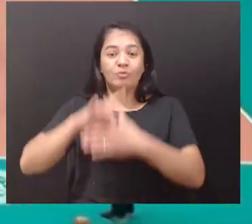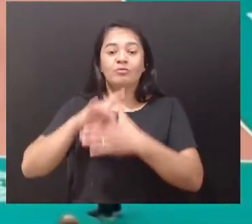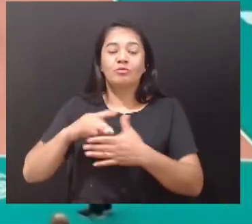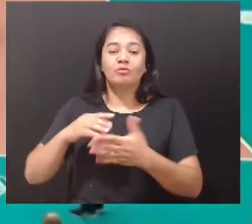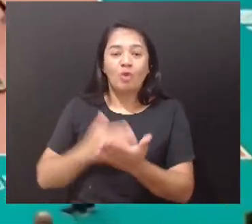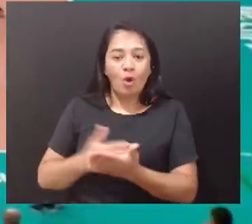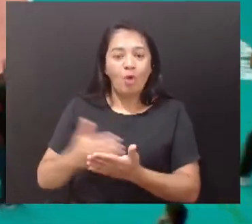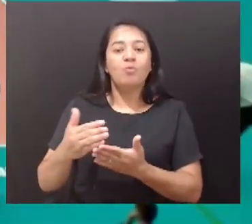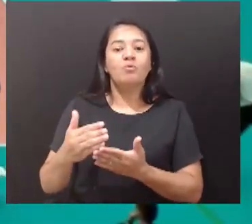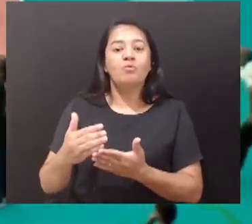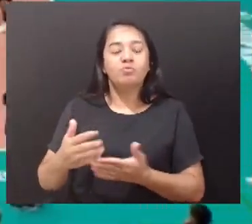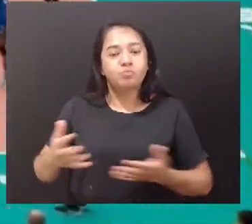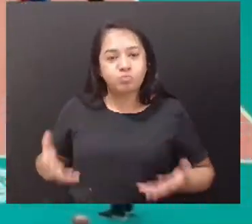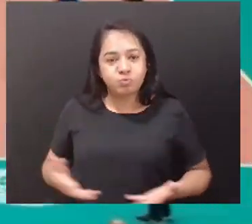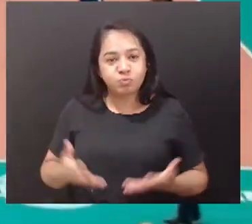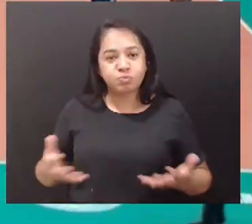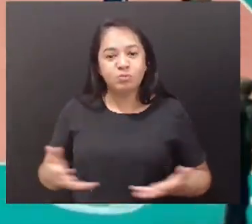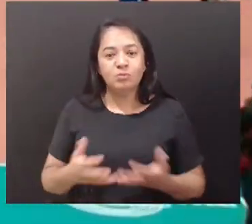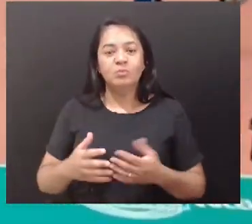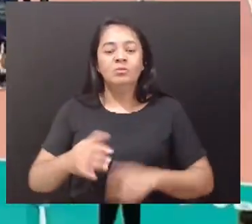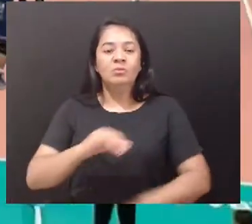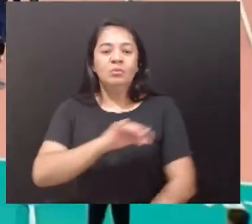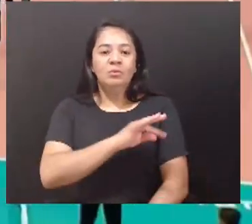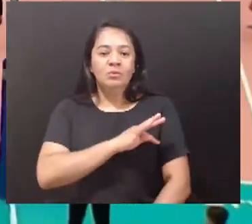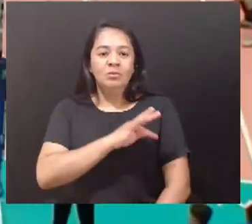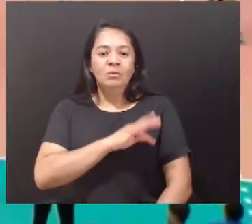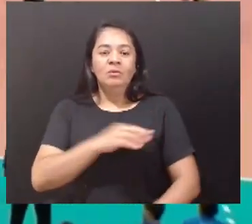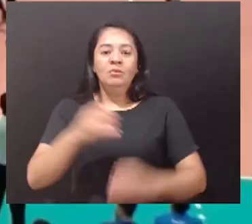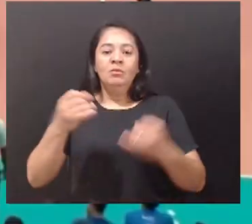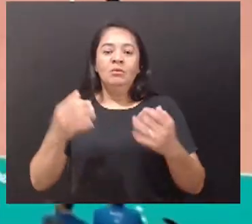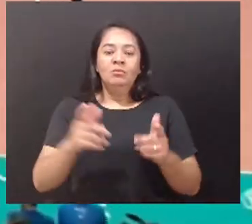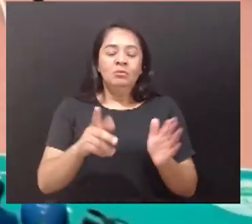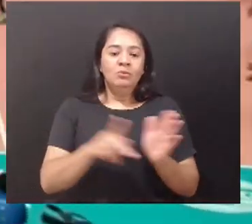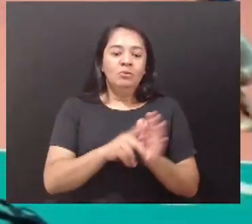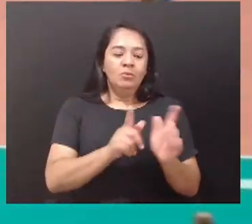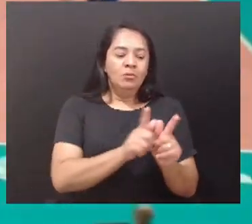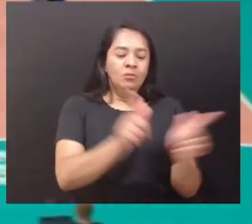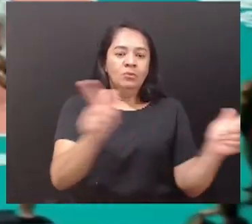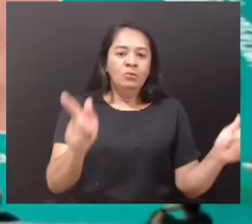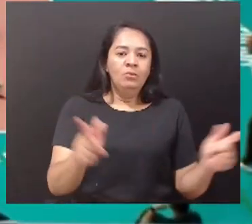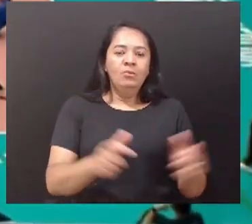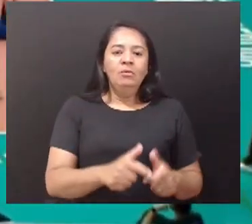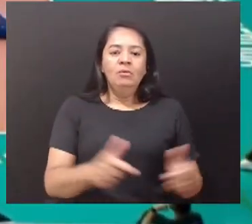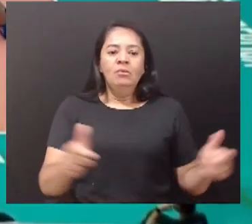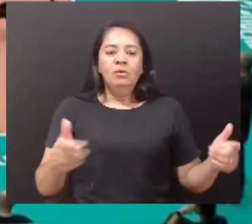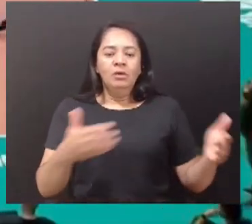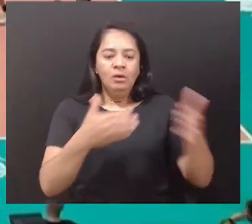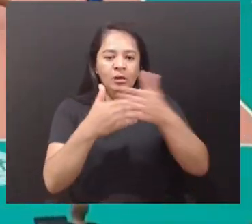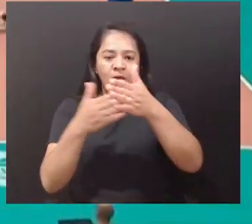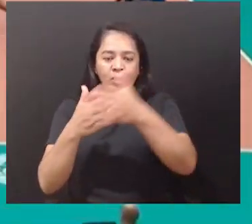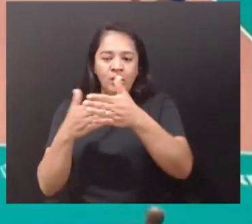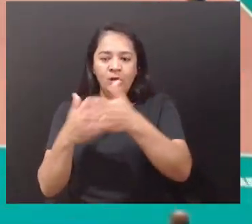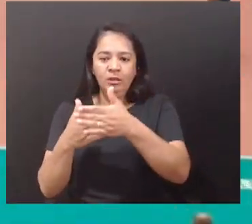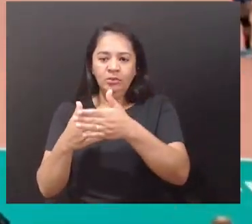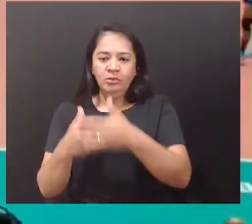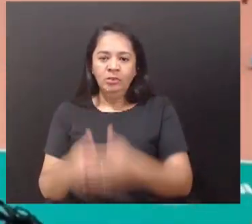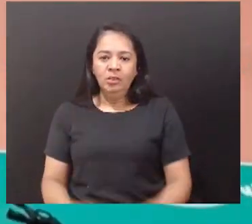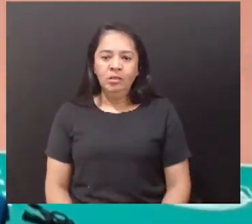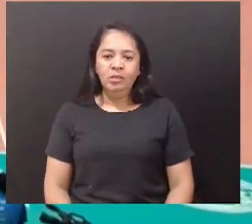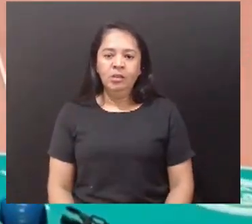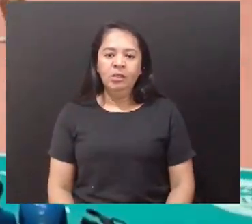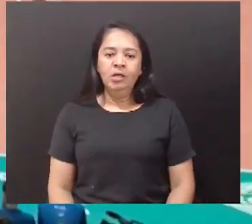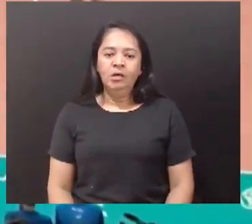forçou paradas técnicas para ajustes do Guarulhos. Com o crescimento do bloqueio e passagens certeiras nos saques de Bruninho,